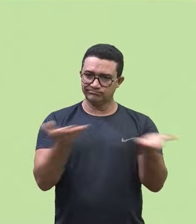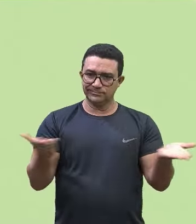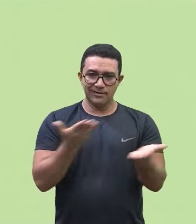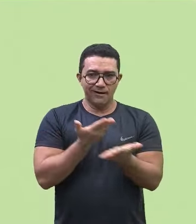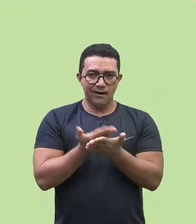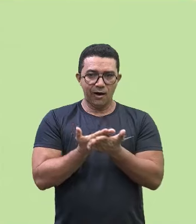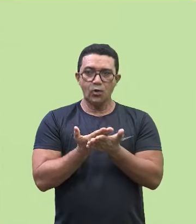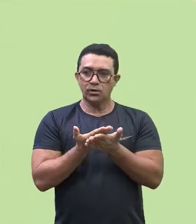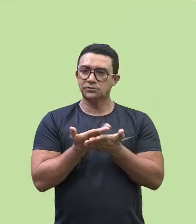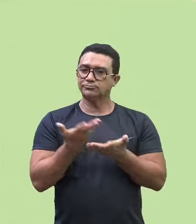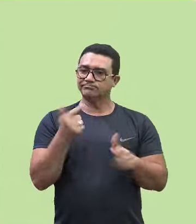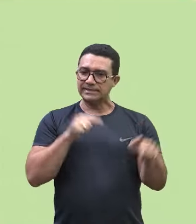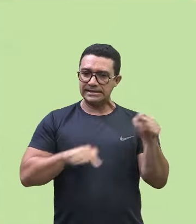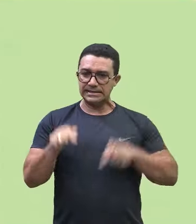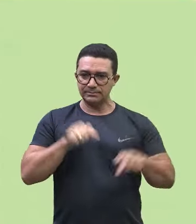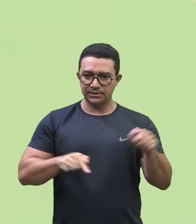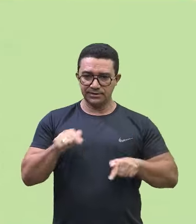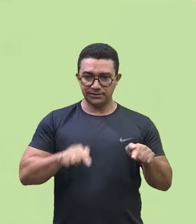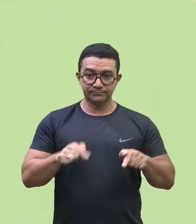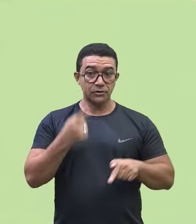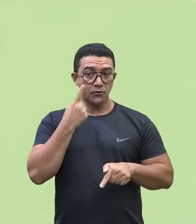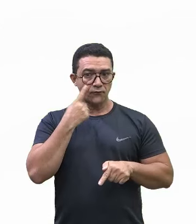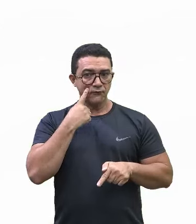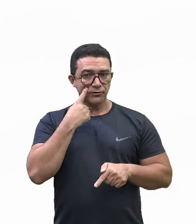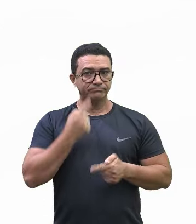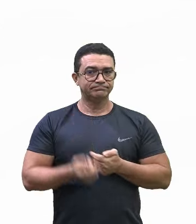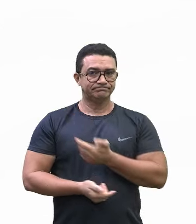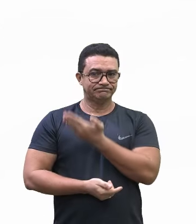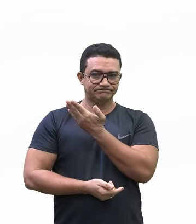aula de Química e vamos ver o que nós teremos.